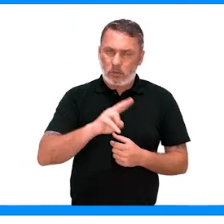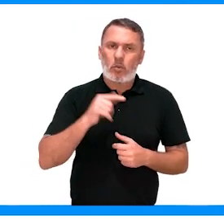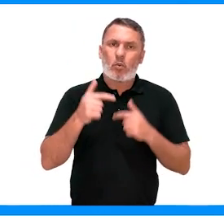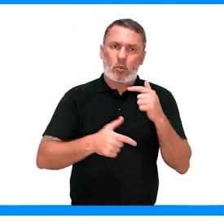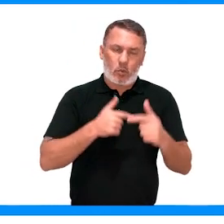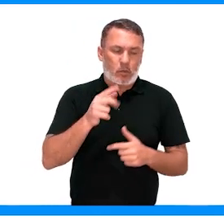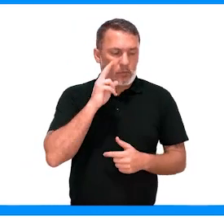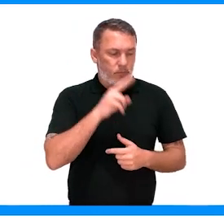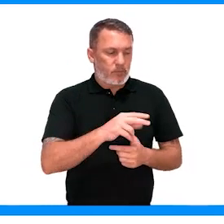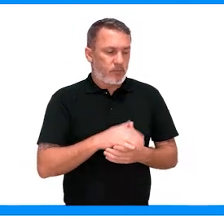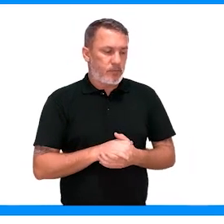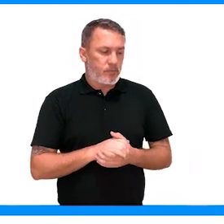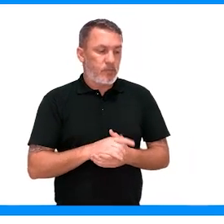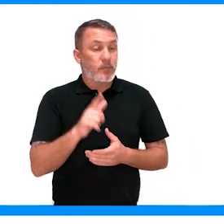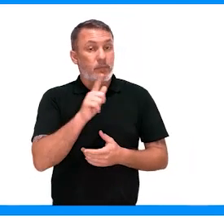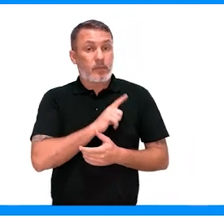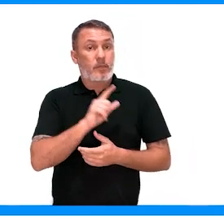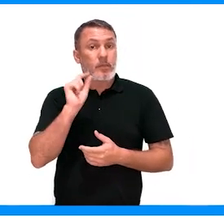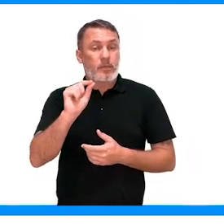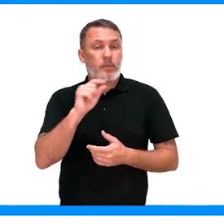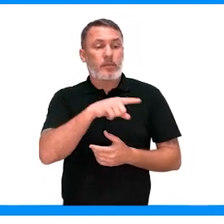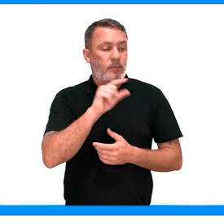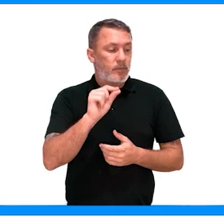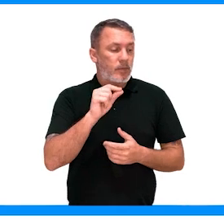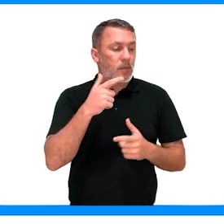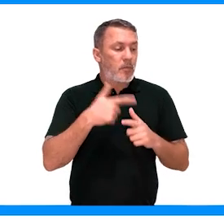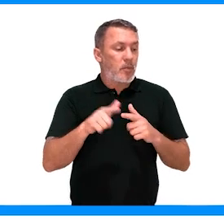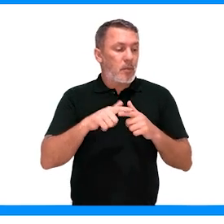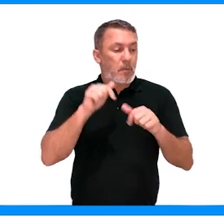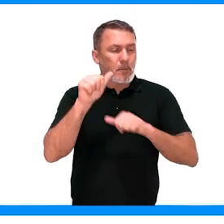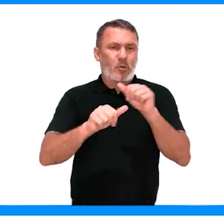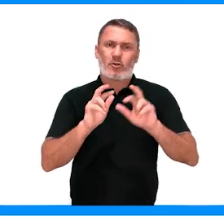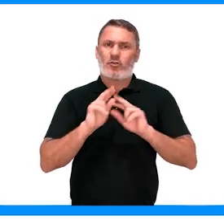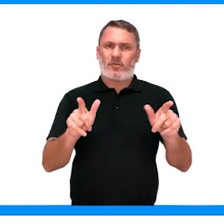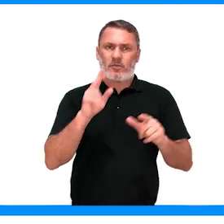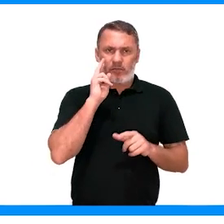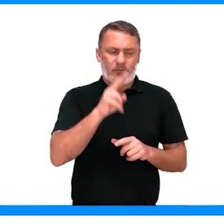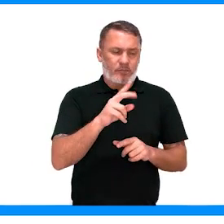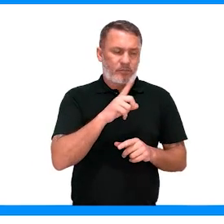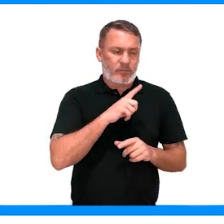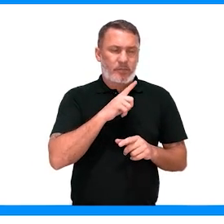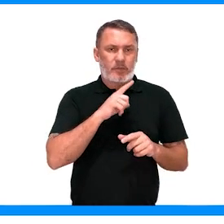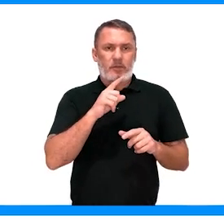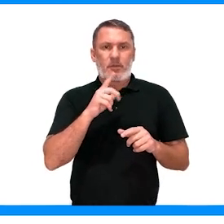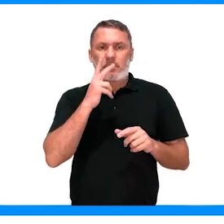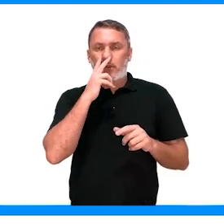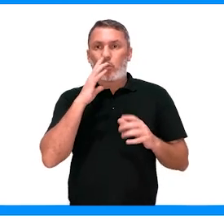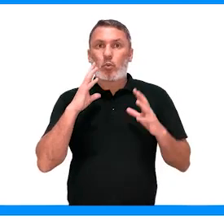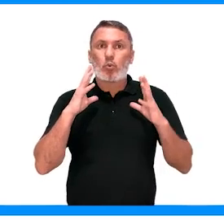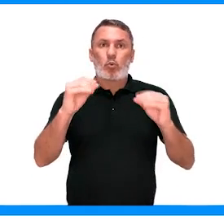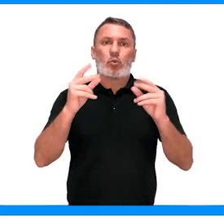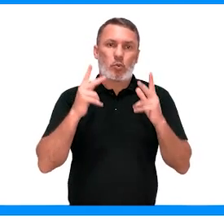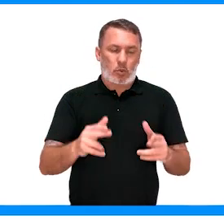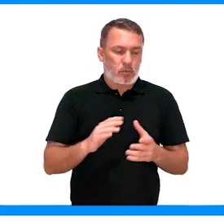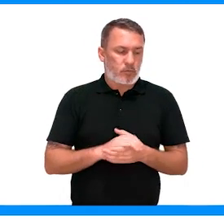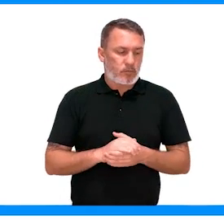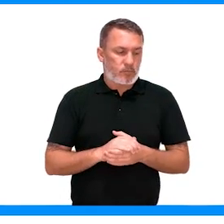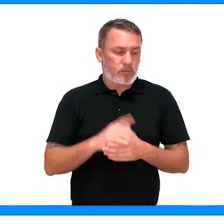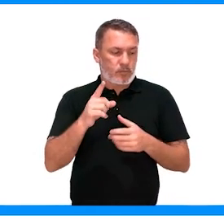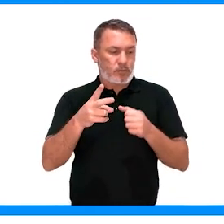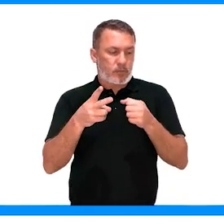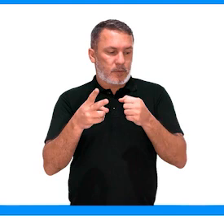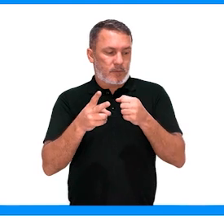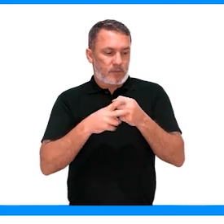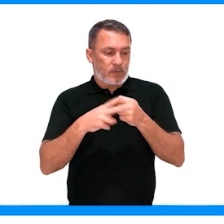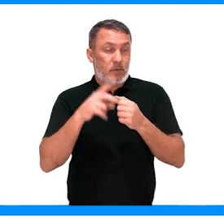usa muito esses, né? Eles têm a irregularidade, ele é totalmente peculiar. Ele se transforma quase todo. Então, o